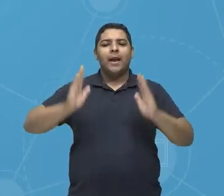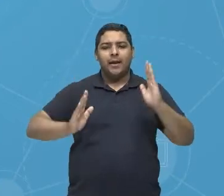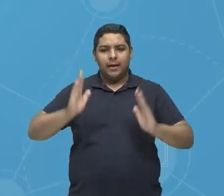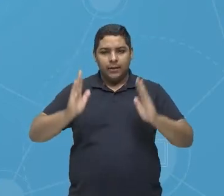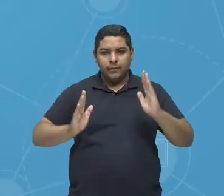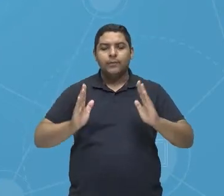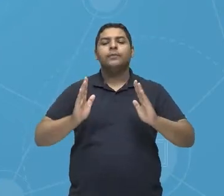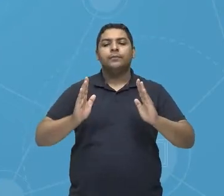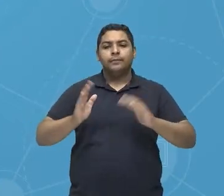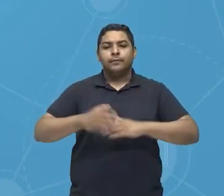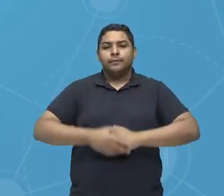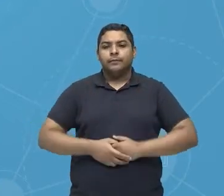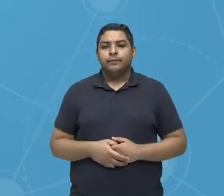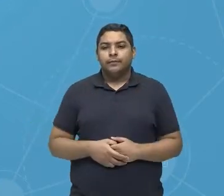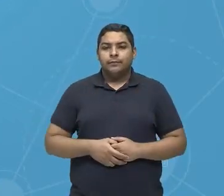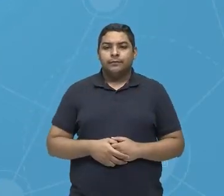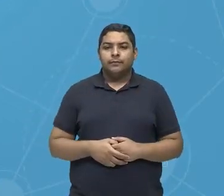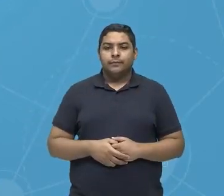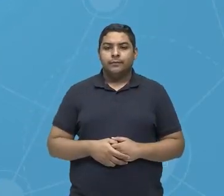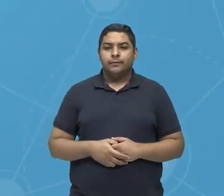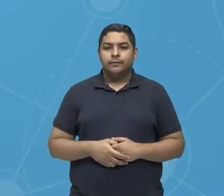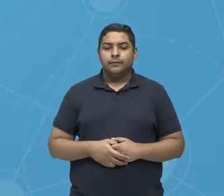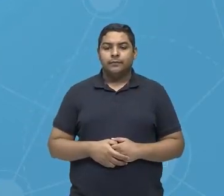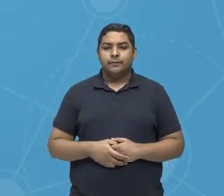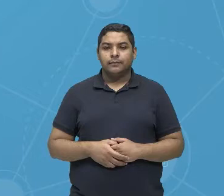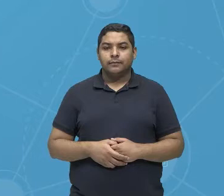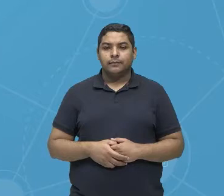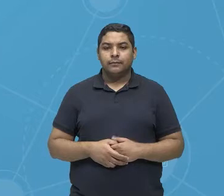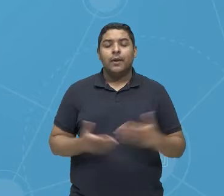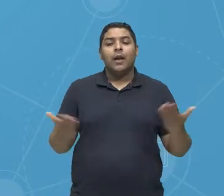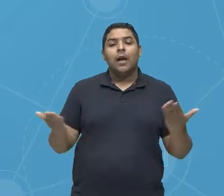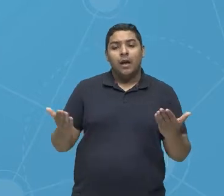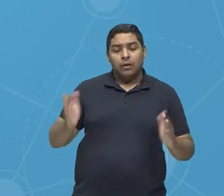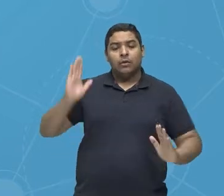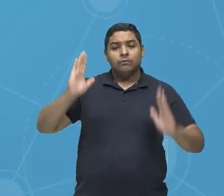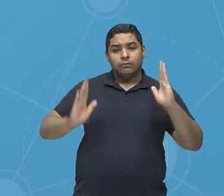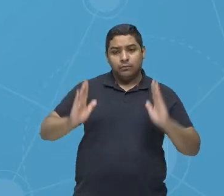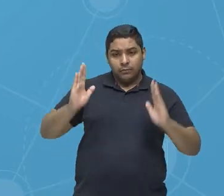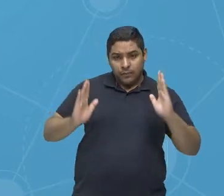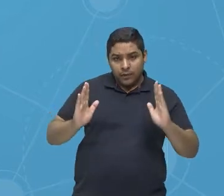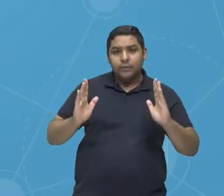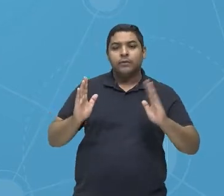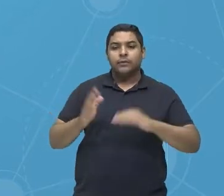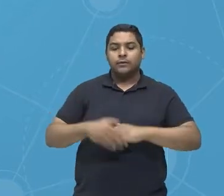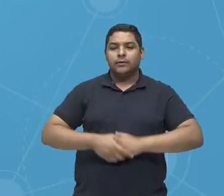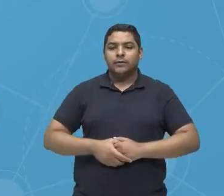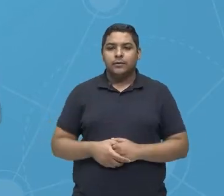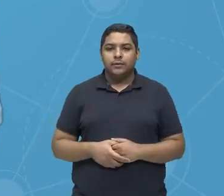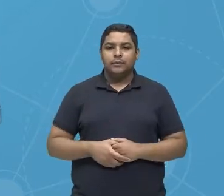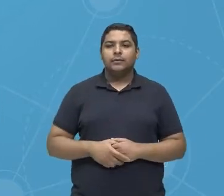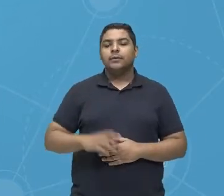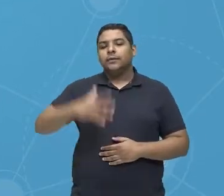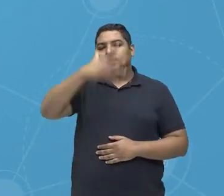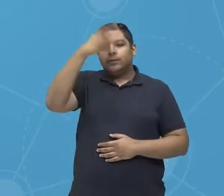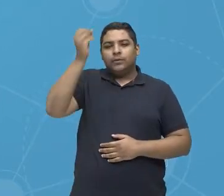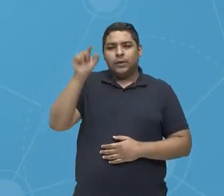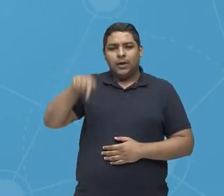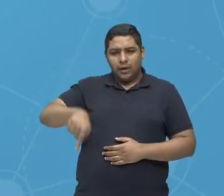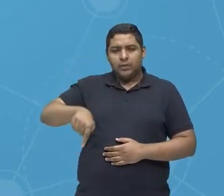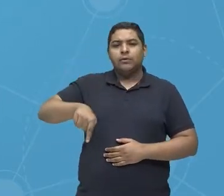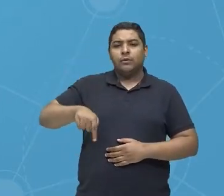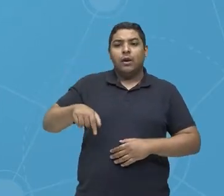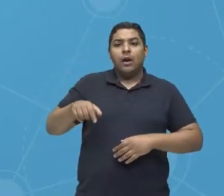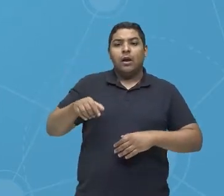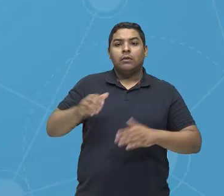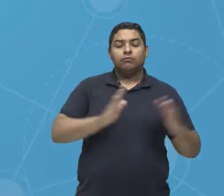para o Paleolítico, Neolítico, agora vem mais uma evolução. Não esqueçam que toda essa transição foi